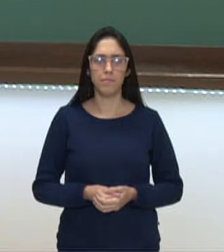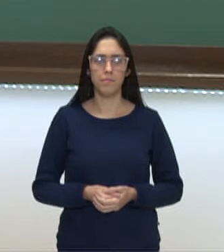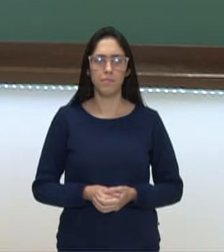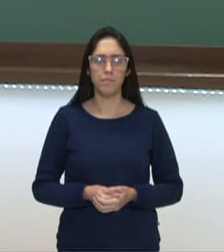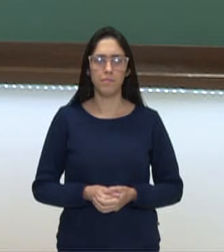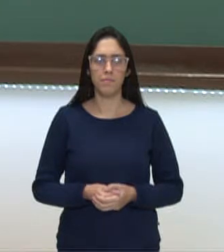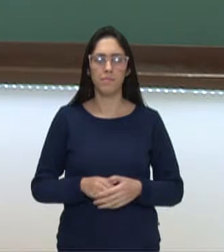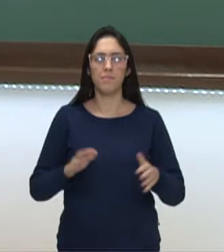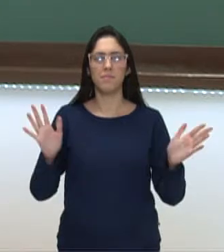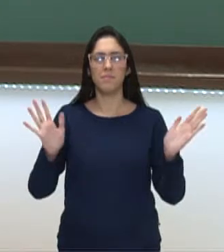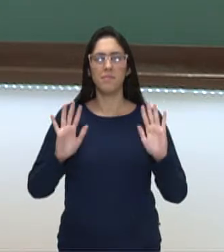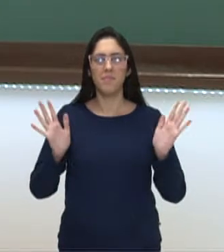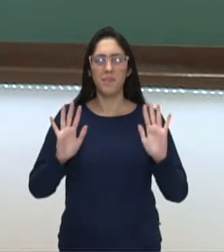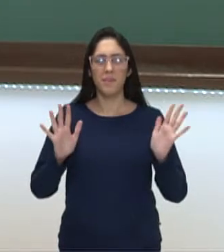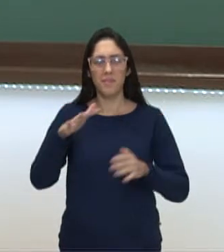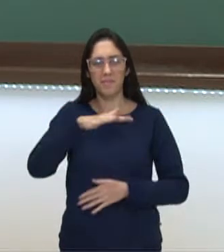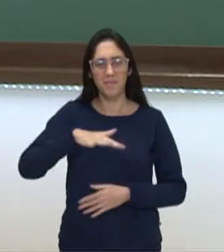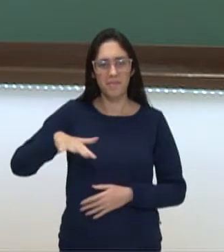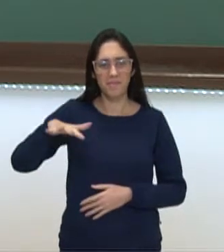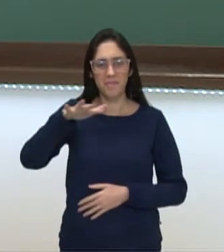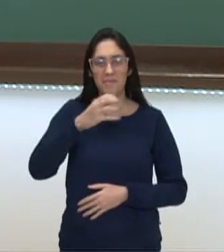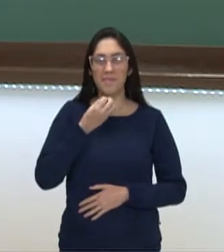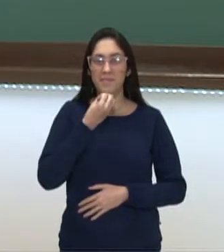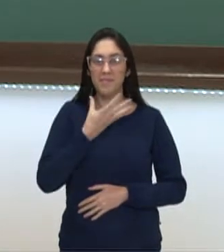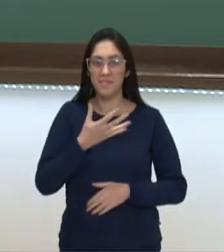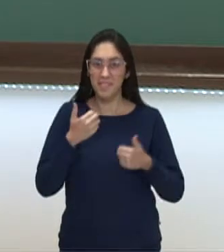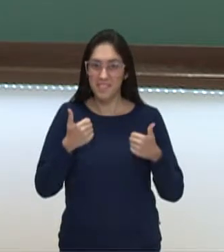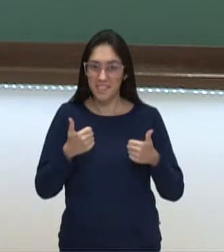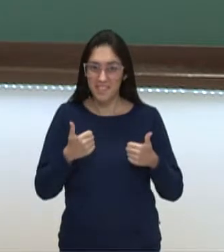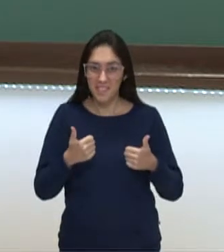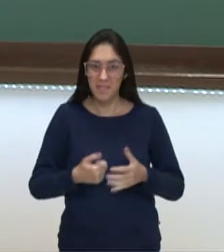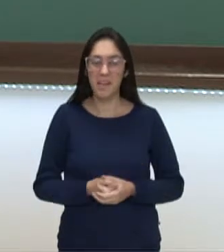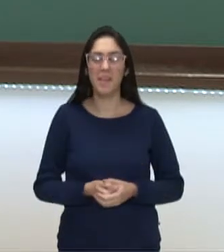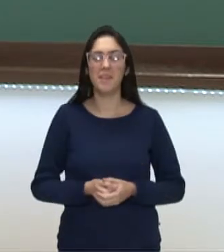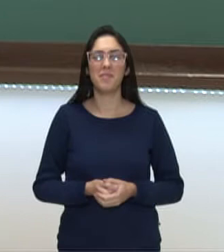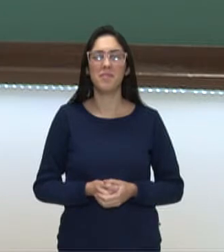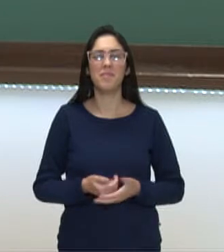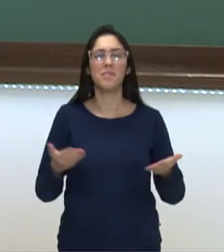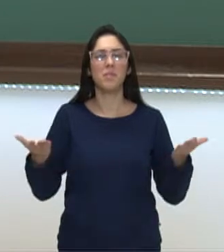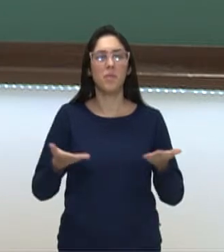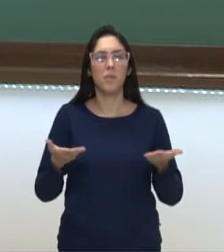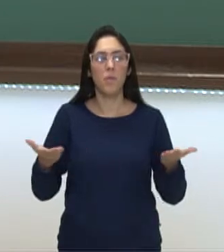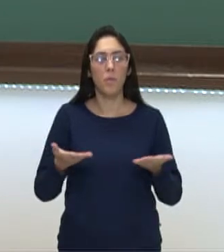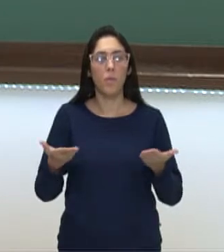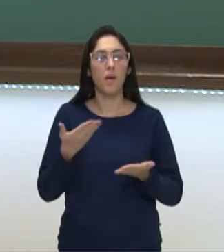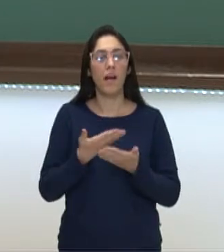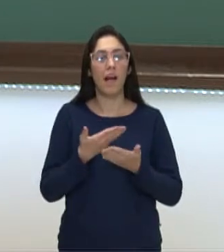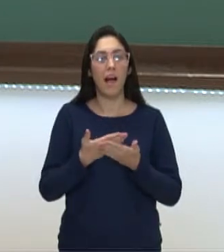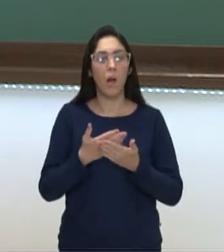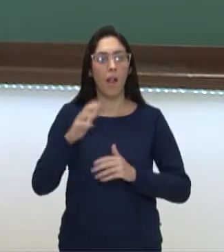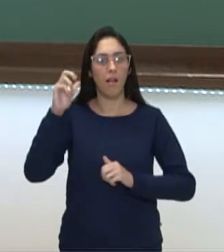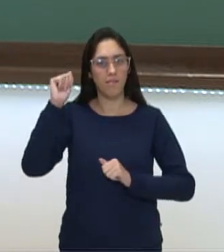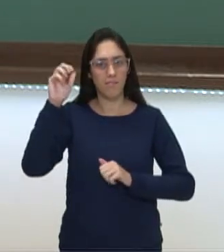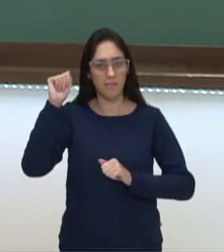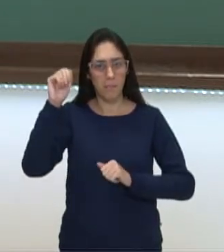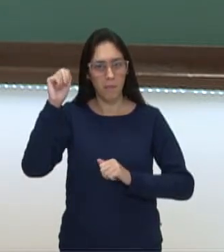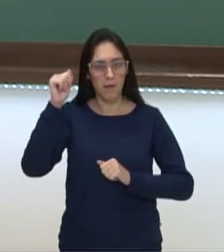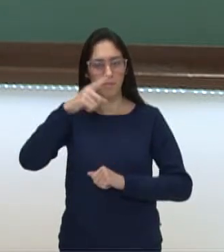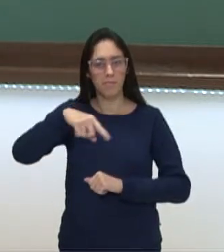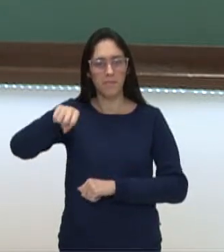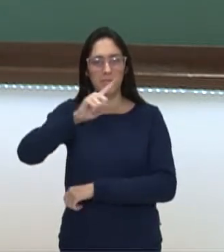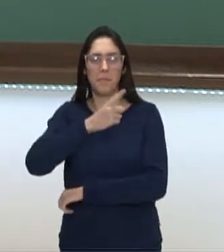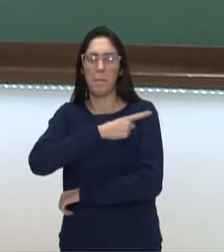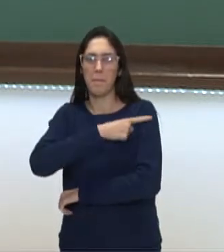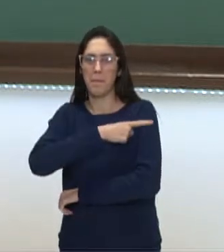Olá, chicos! Que tal? Espero que vocês estejam bem. Estamos aqui para mais uma aula de espanhol para vocês da primeira série